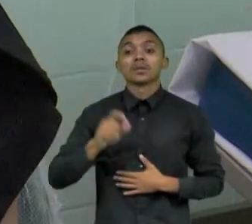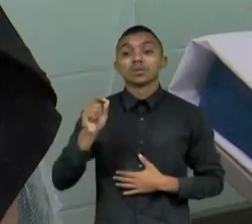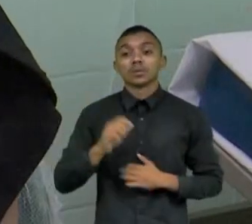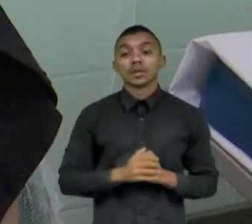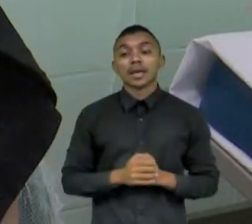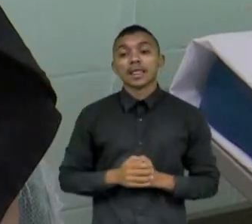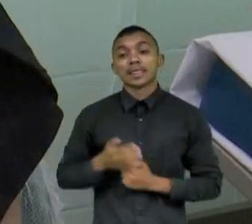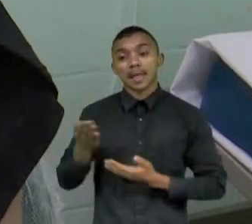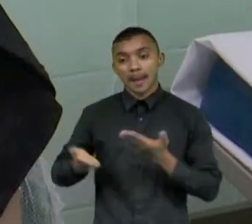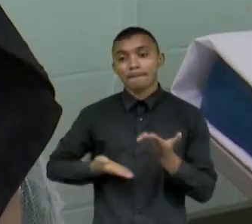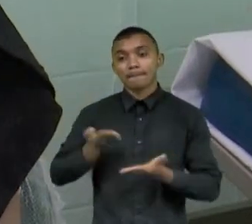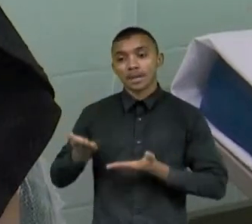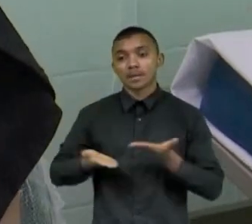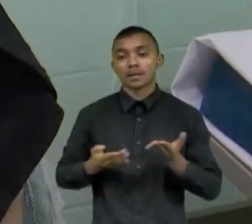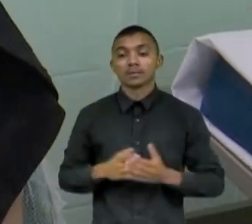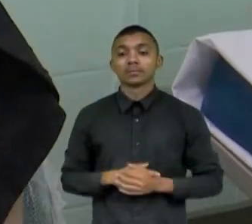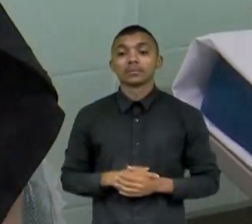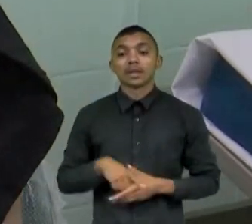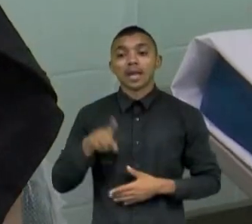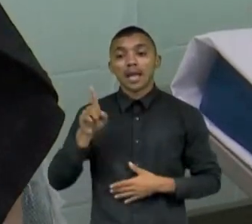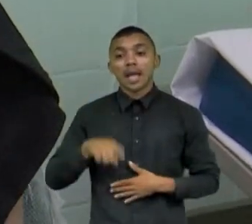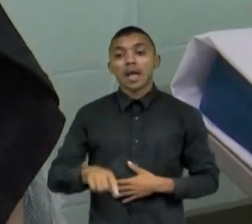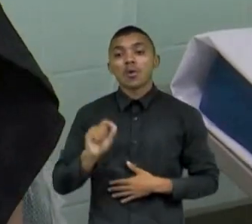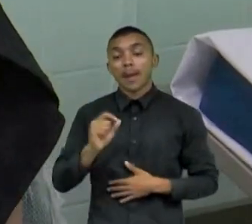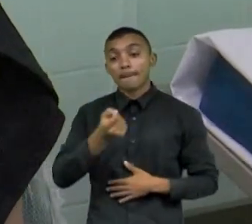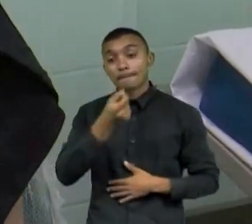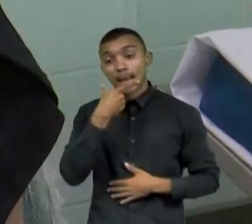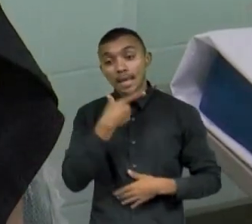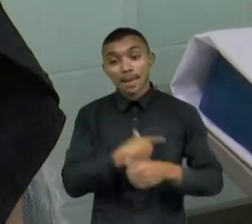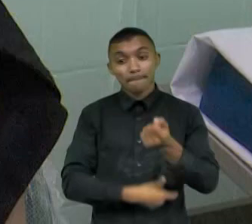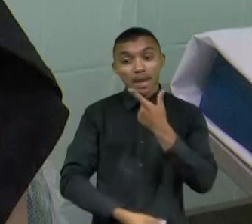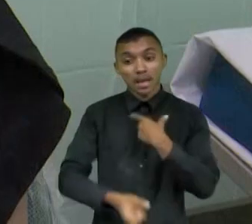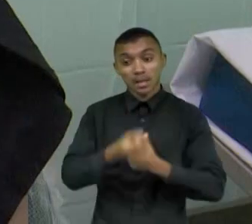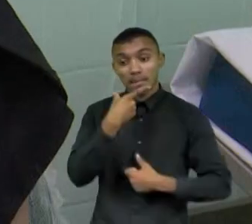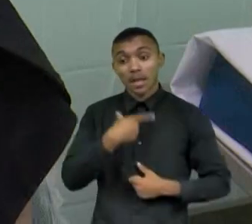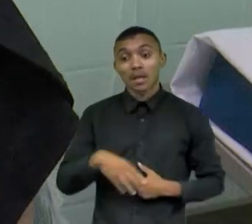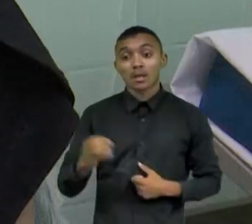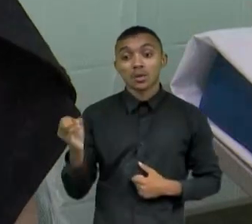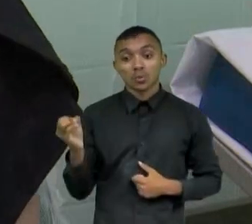terapia, como a gente falou, que são medicações novas que a cada dia vêm sendo